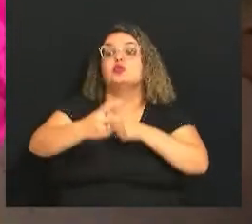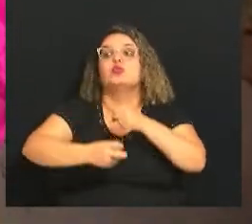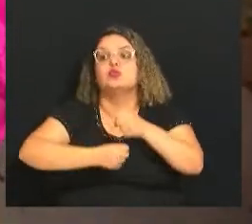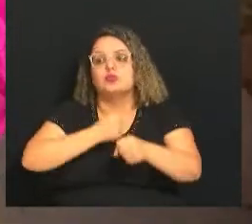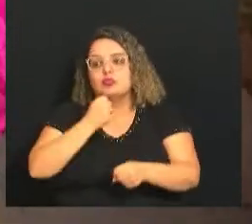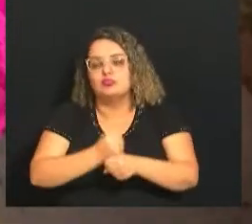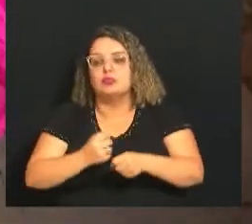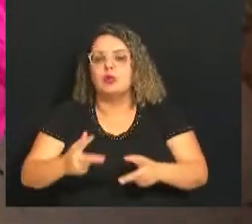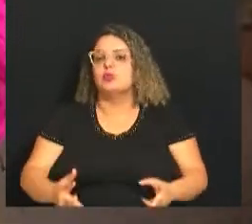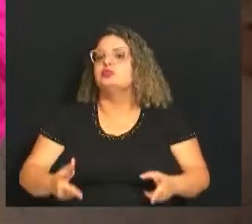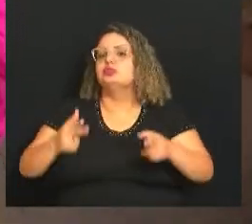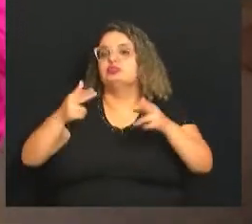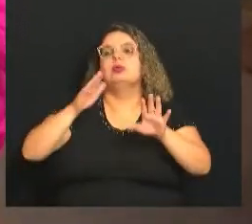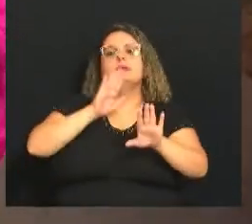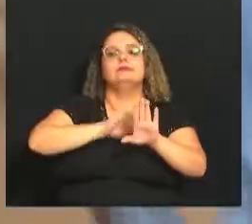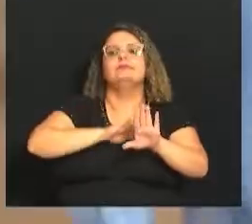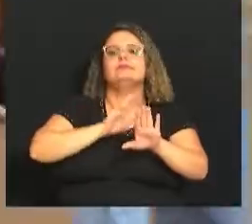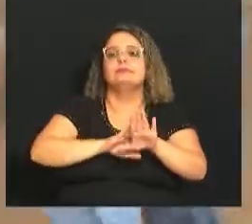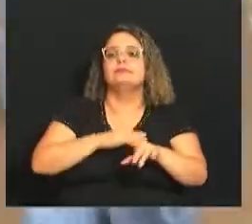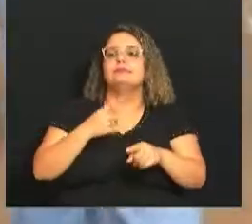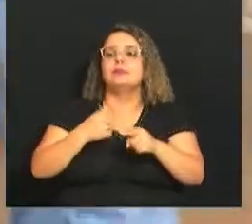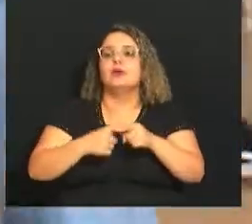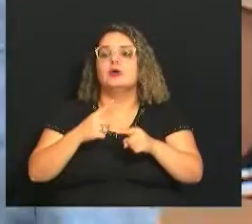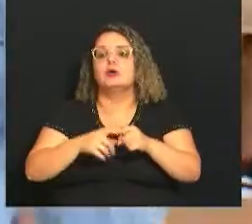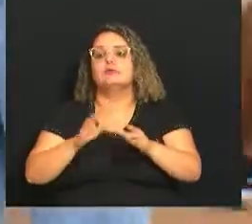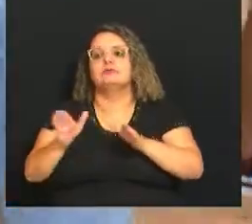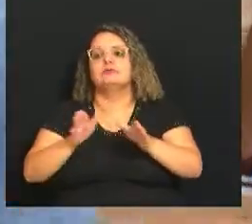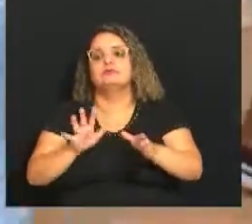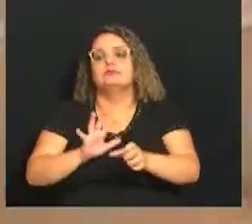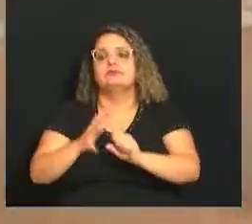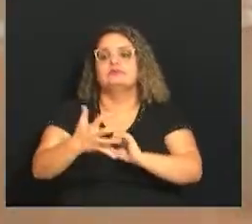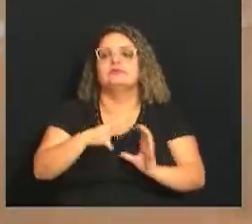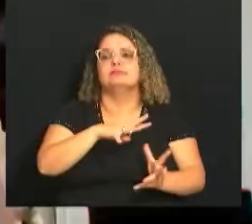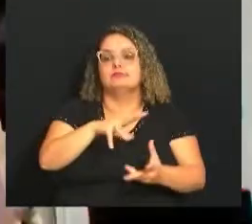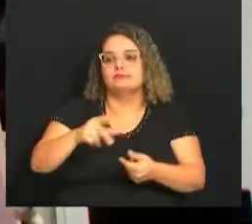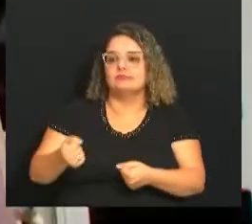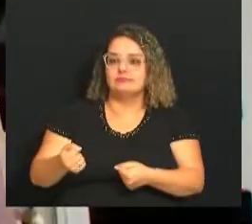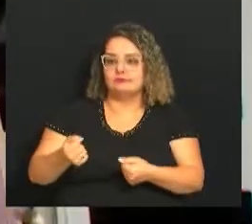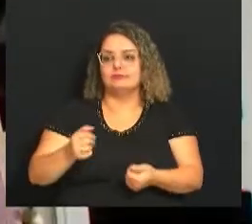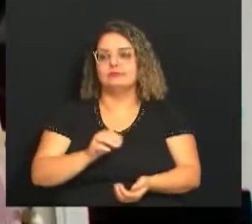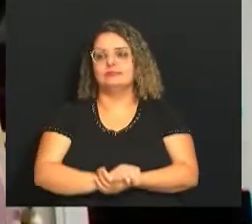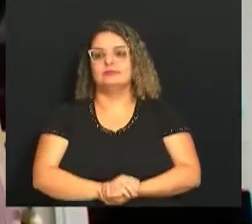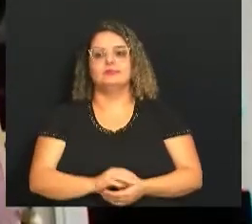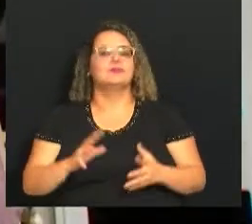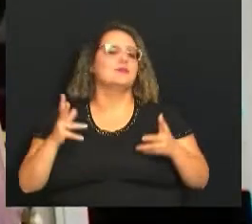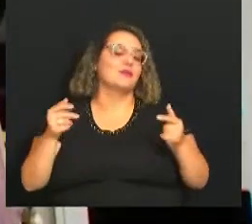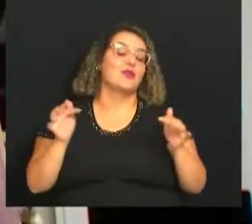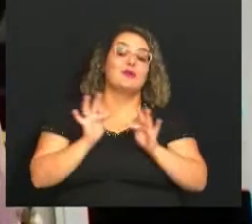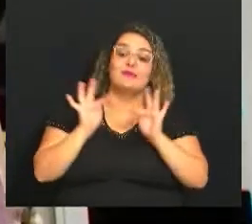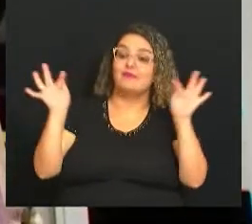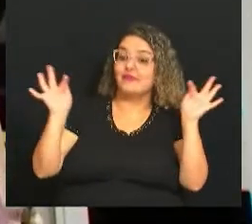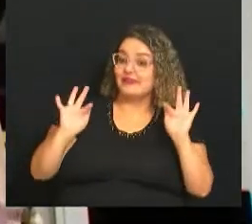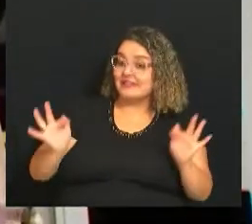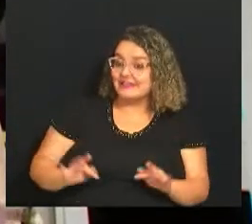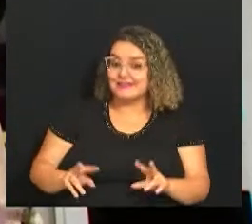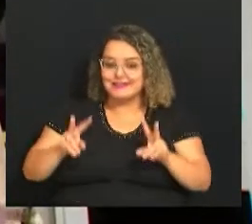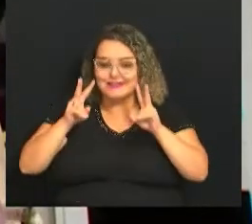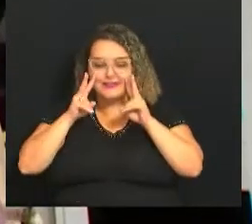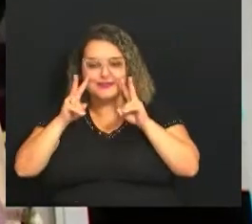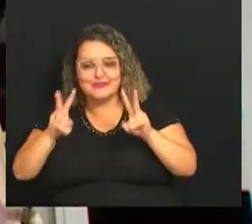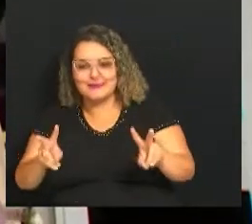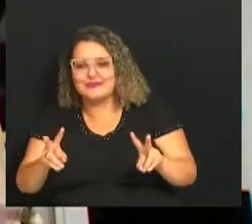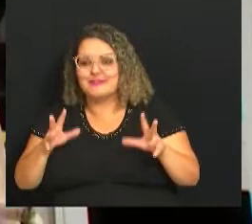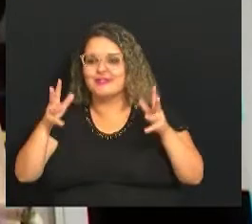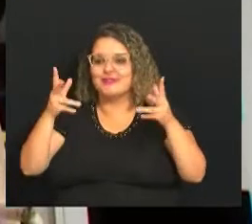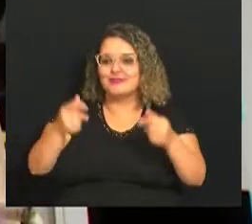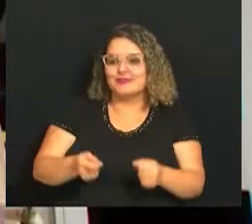das atividades por causa da pandemia de Covid-19. Todo mundo está muito feliz de ver os alunos, as alunas aqui